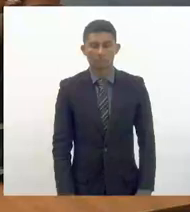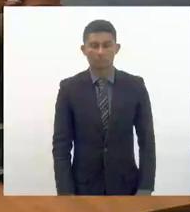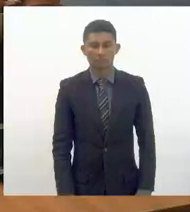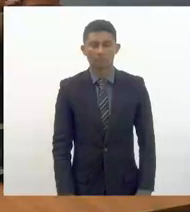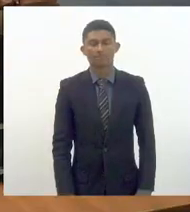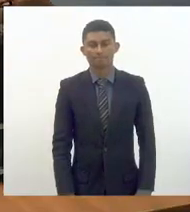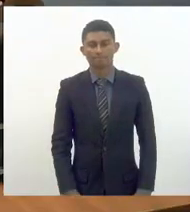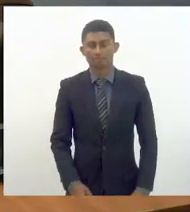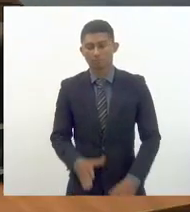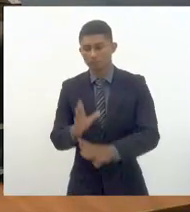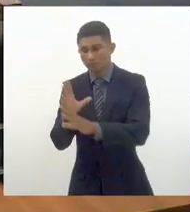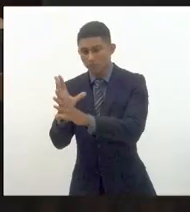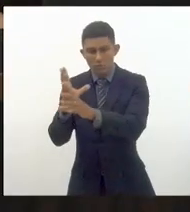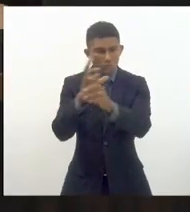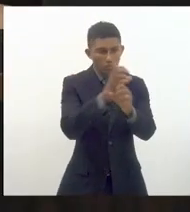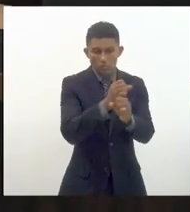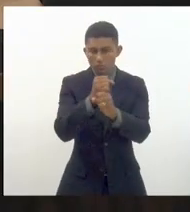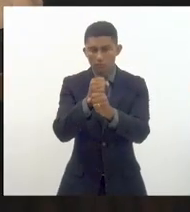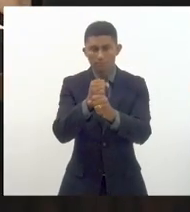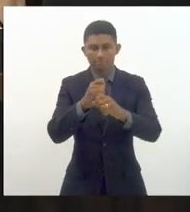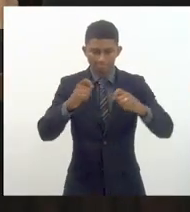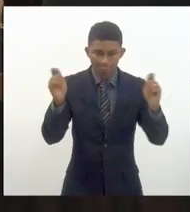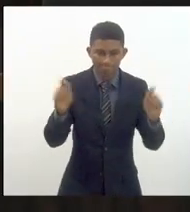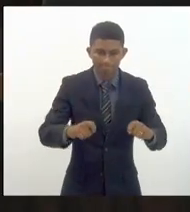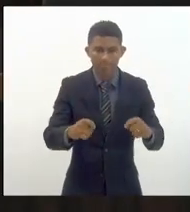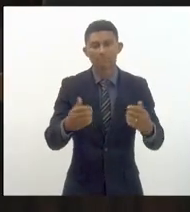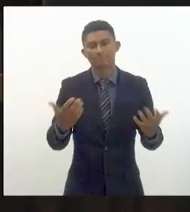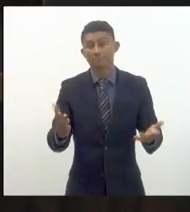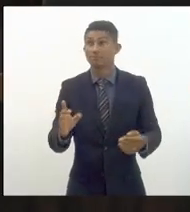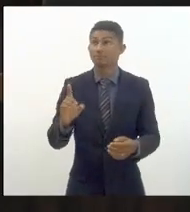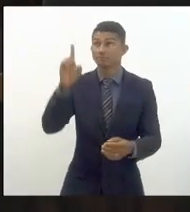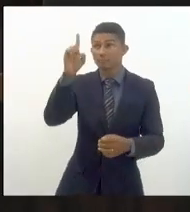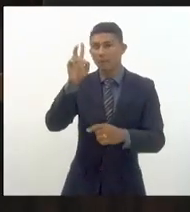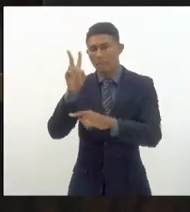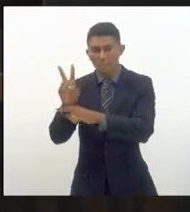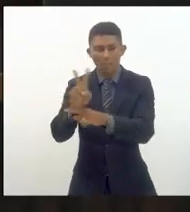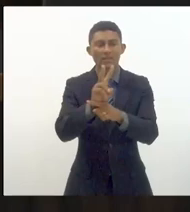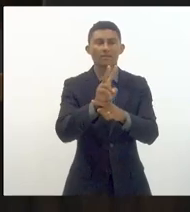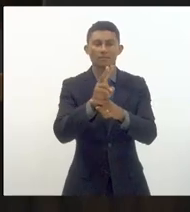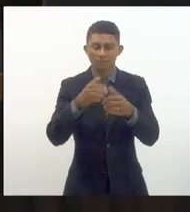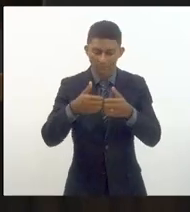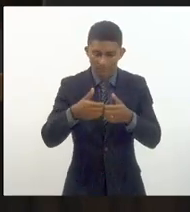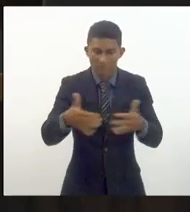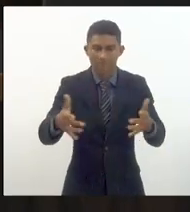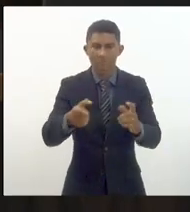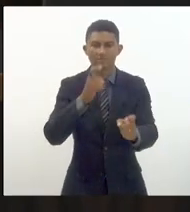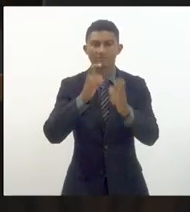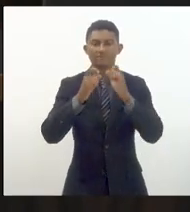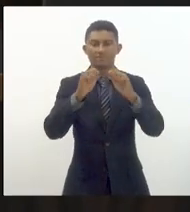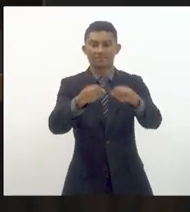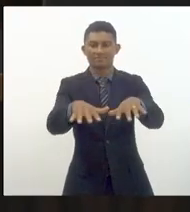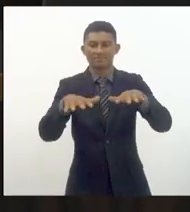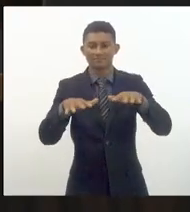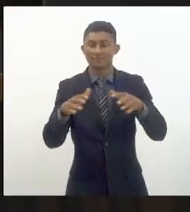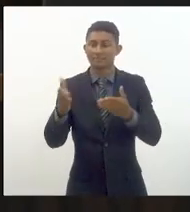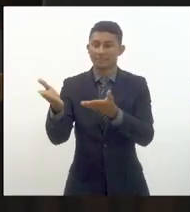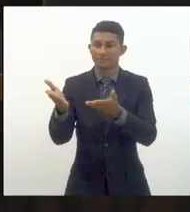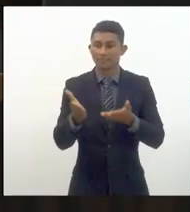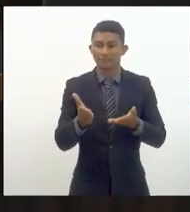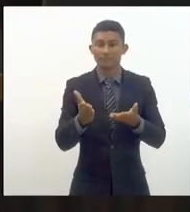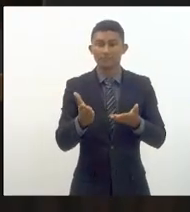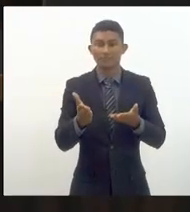em havendo número legal e sobre a proteção de Deus iniciamos nosso trabalho está aberta a sessão a presidência